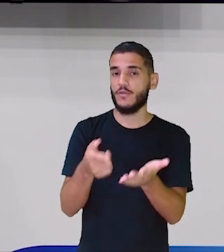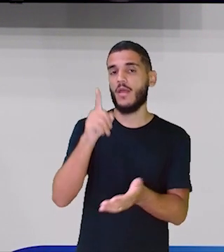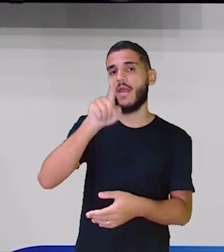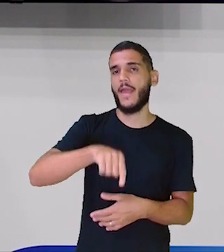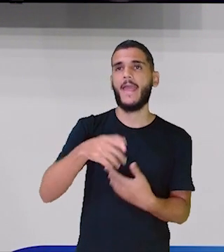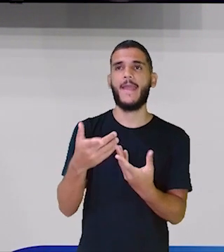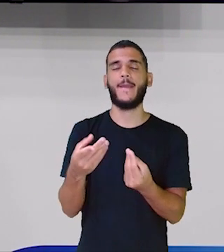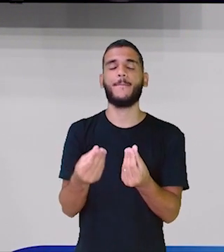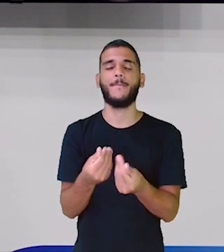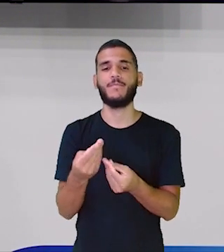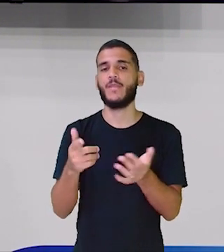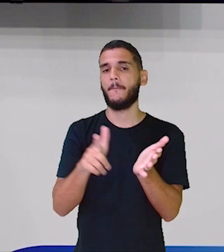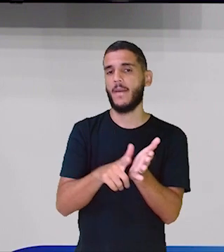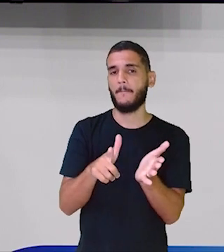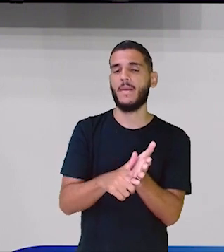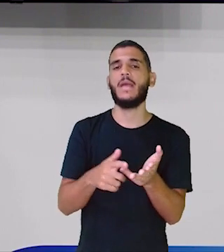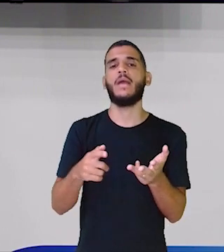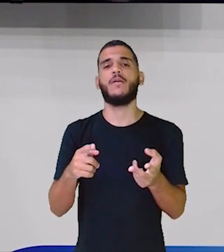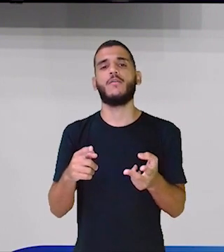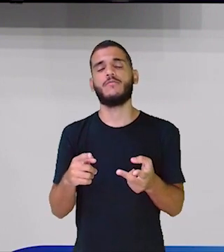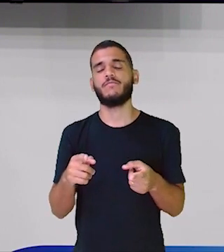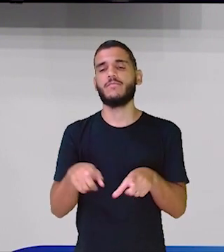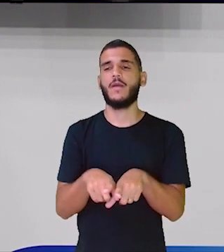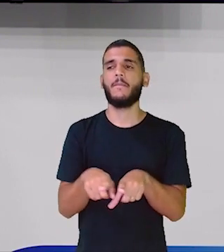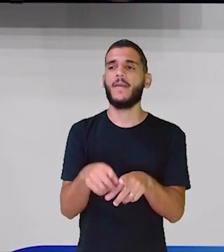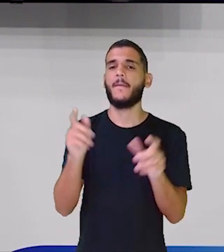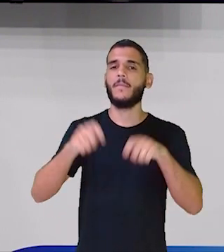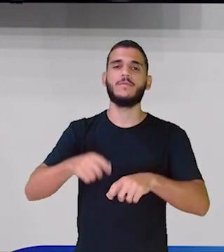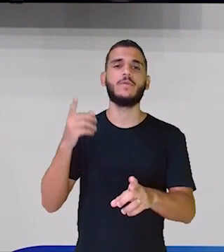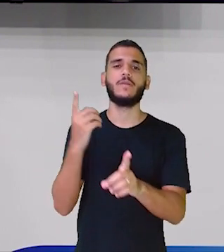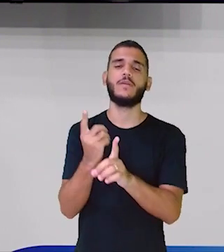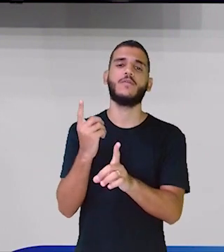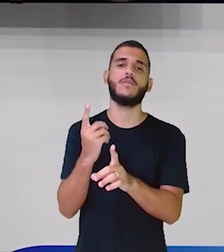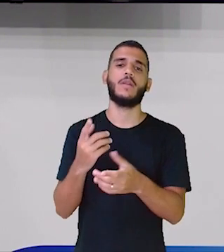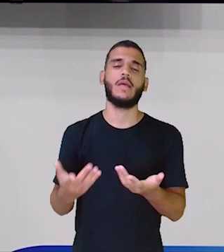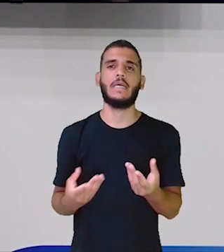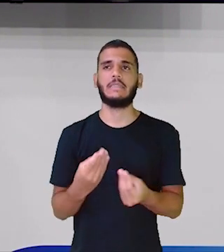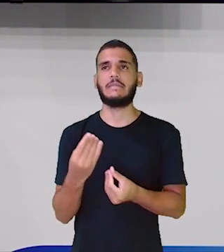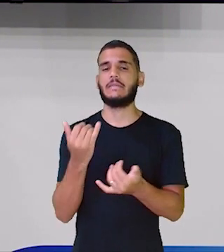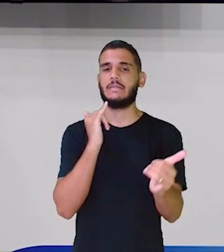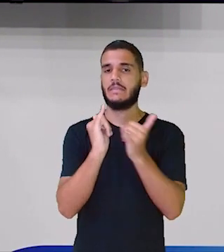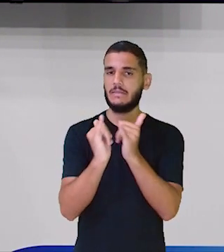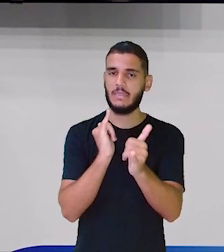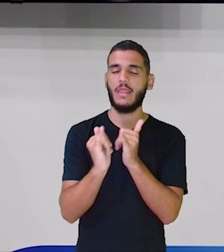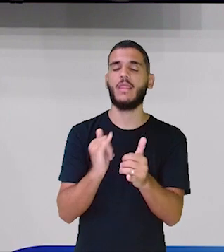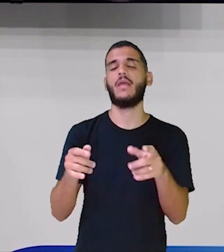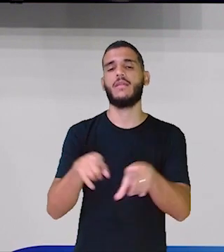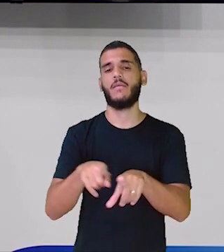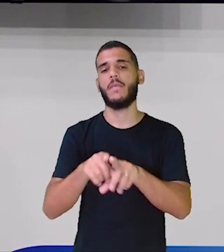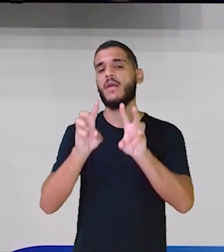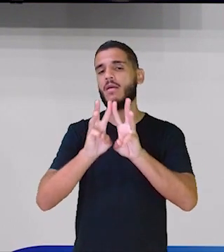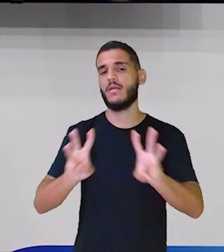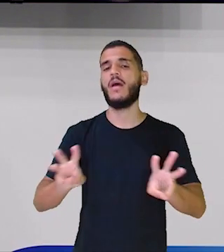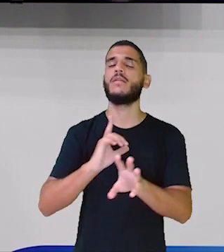forma tanto no papel, como você pode encontrar lá na internet. Eles têm um